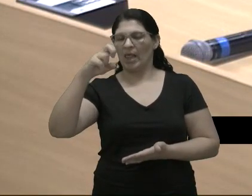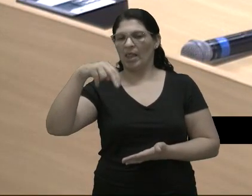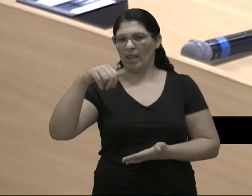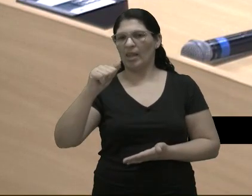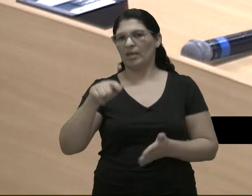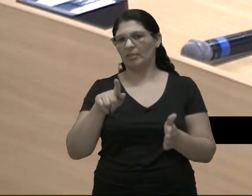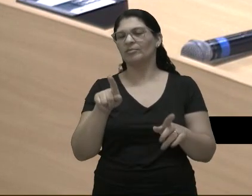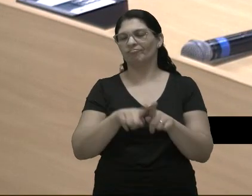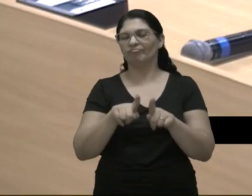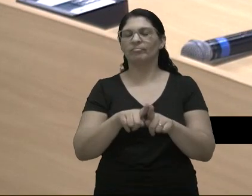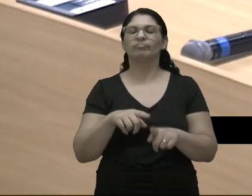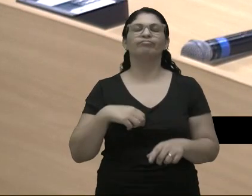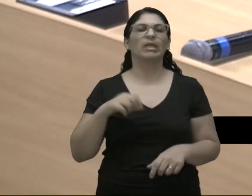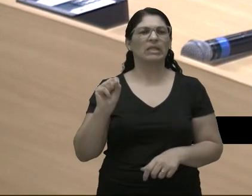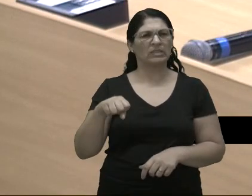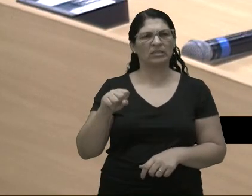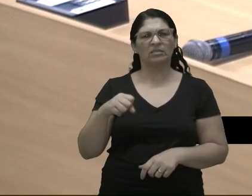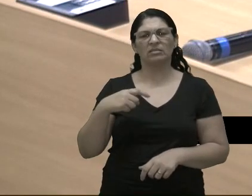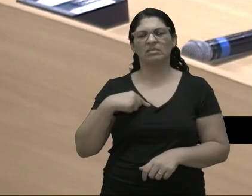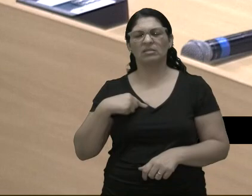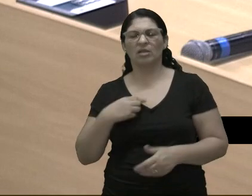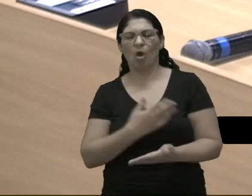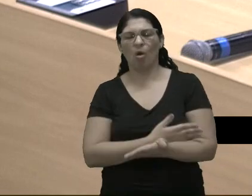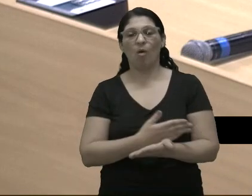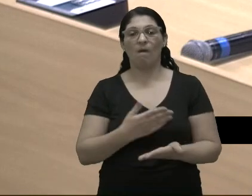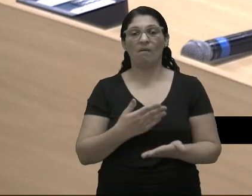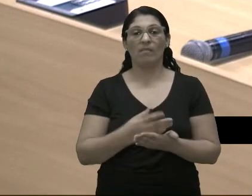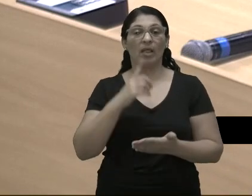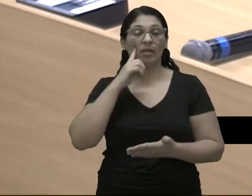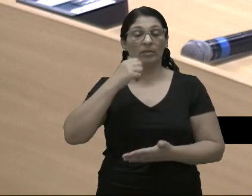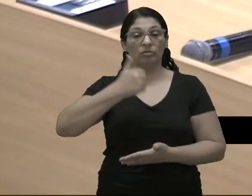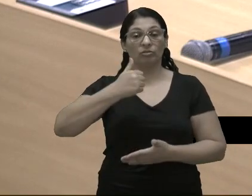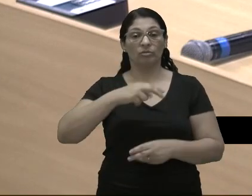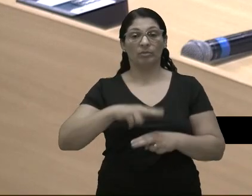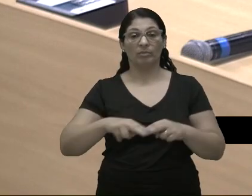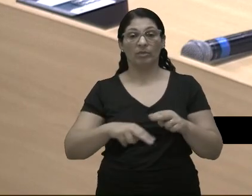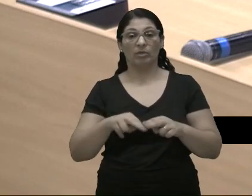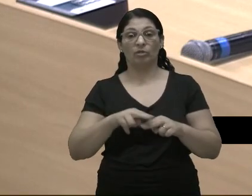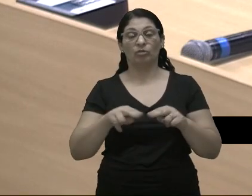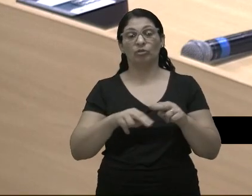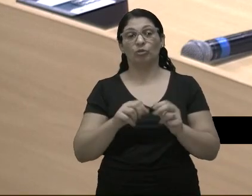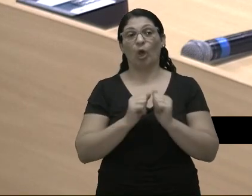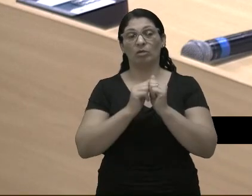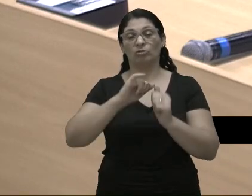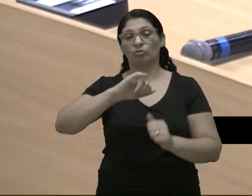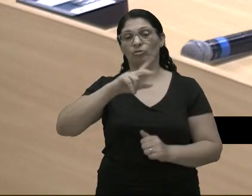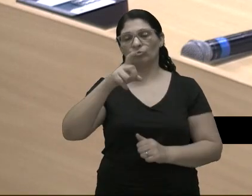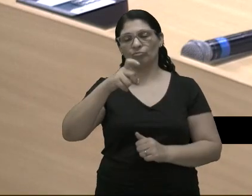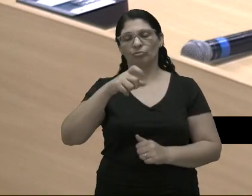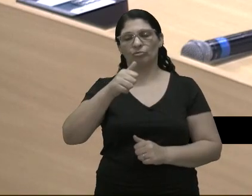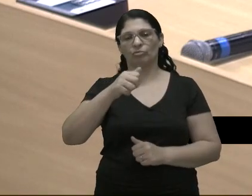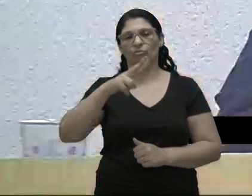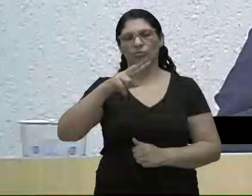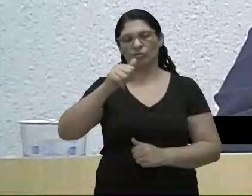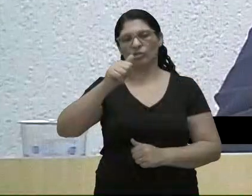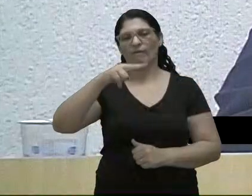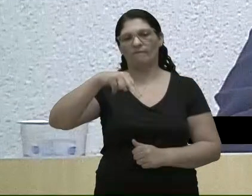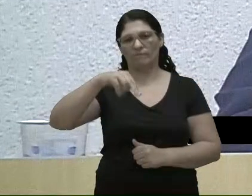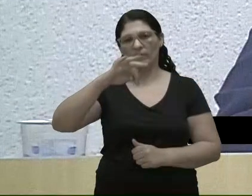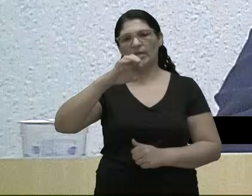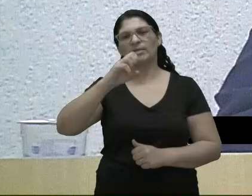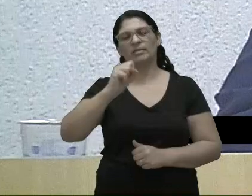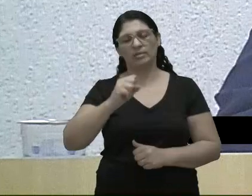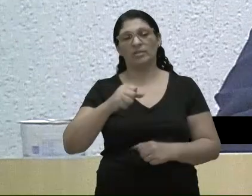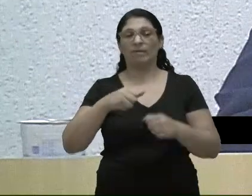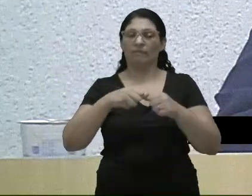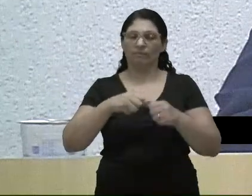seletivo. Ah, tá. Tá, eu entrei no dia 1º de junho junto com a Chavantes, depois eu fiz o processo seletivo e mantive na empresa. Aí, agora, quando